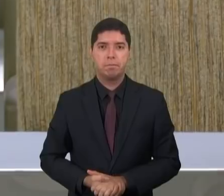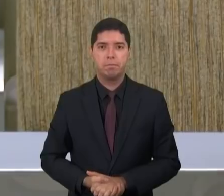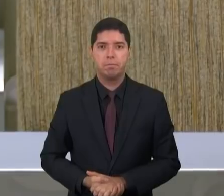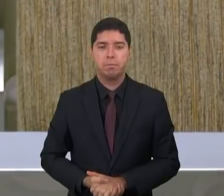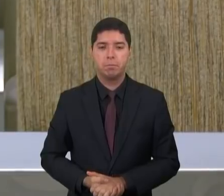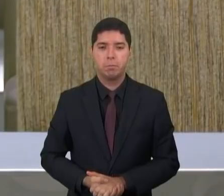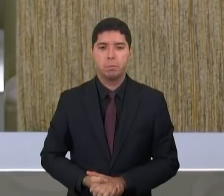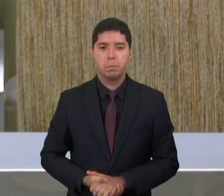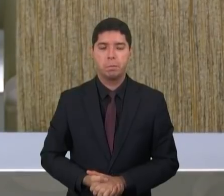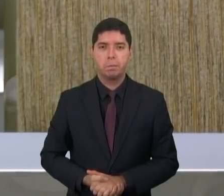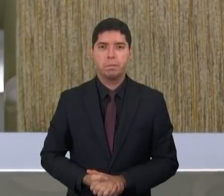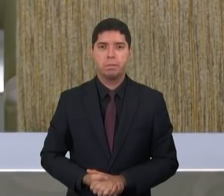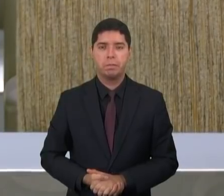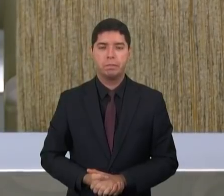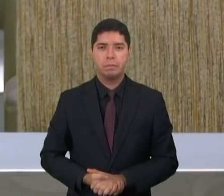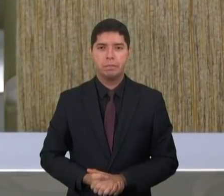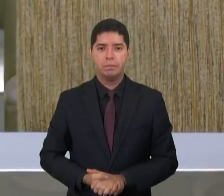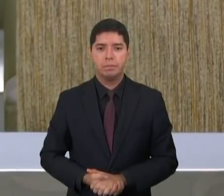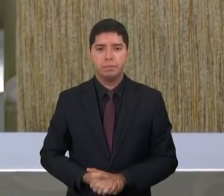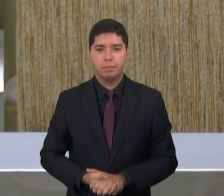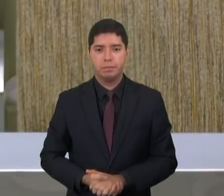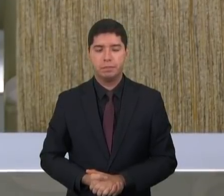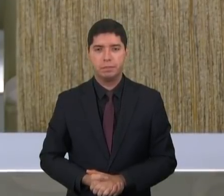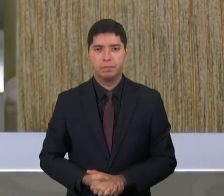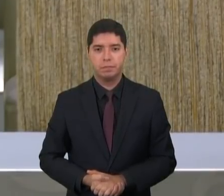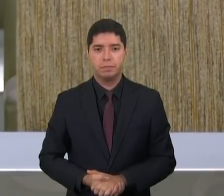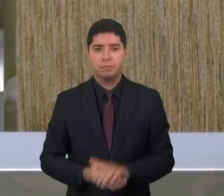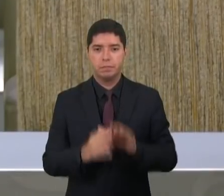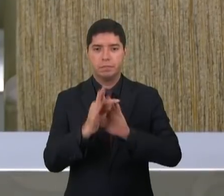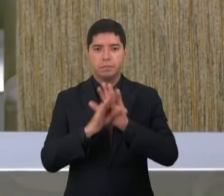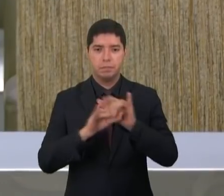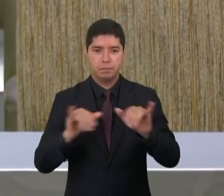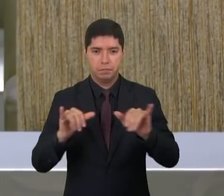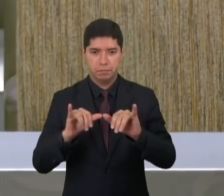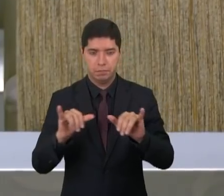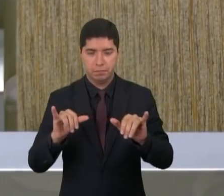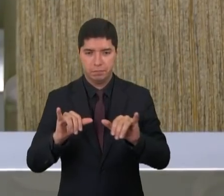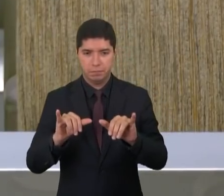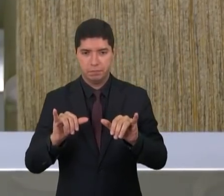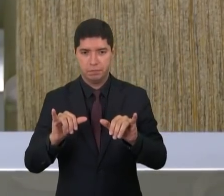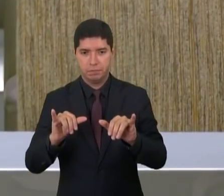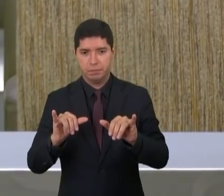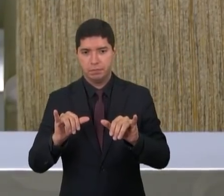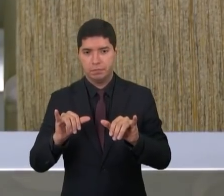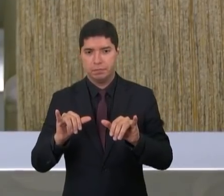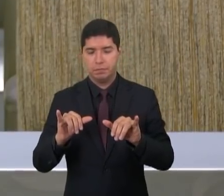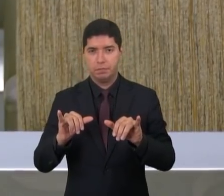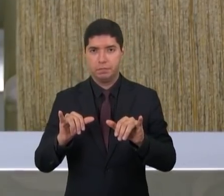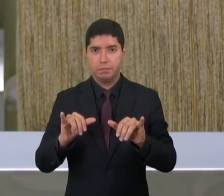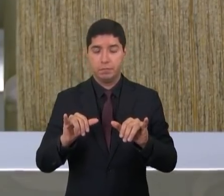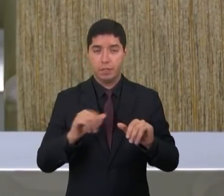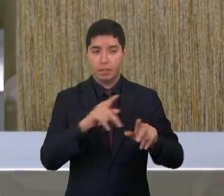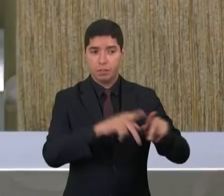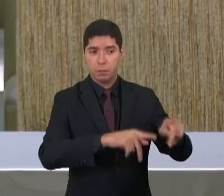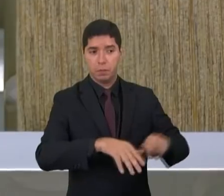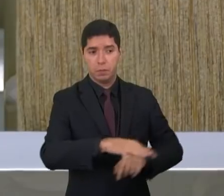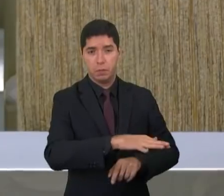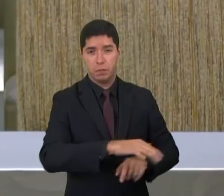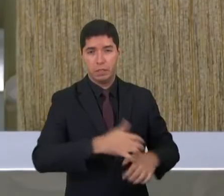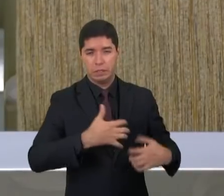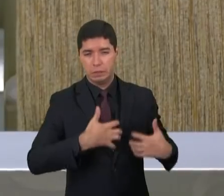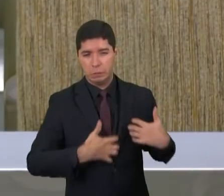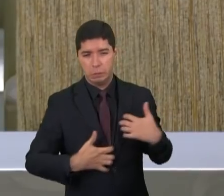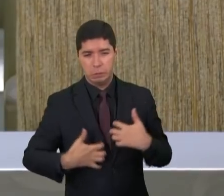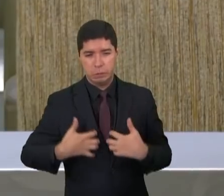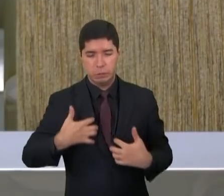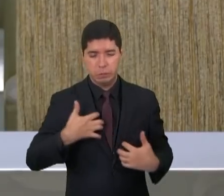com ira. O texto sagrado diz aqui que eles, a sua ira se acendeu